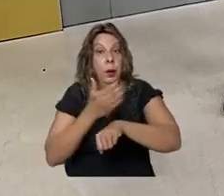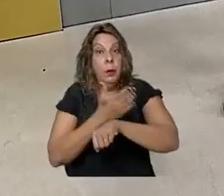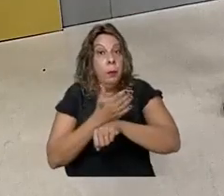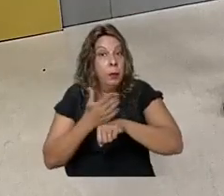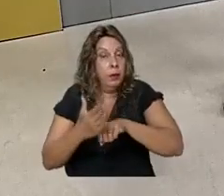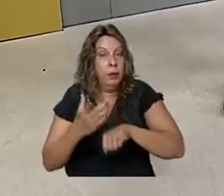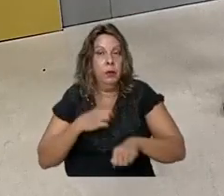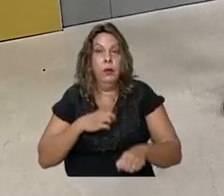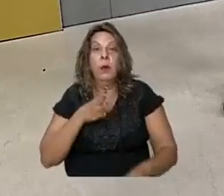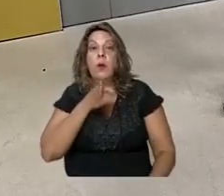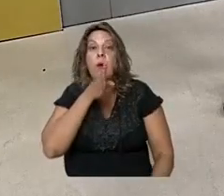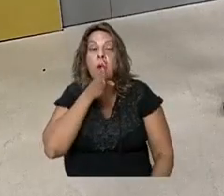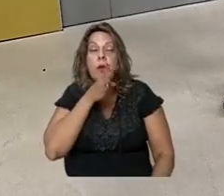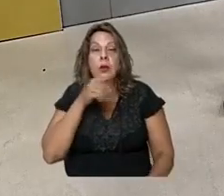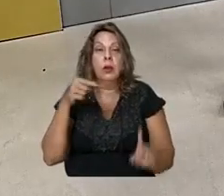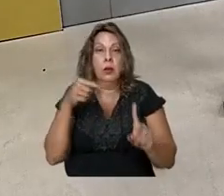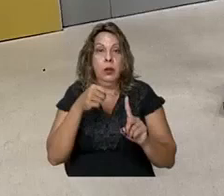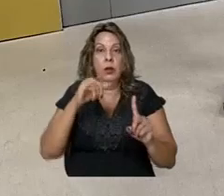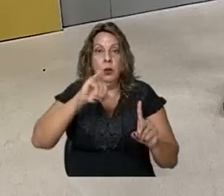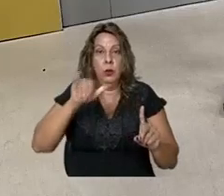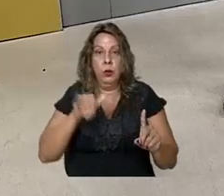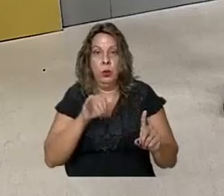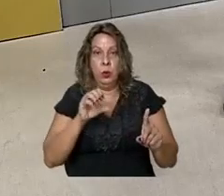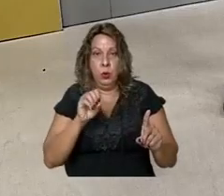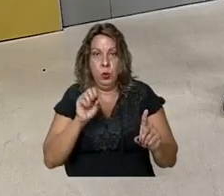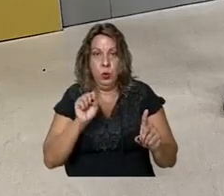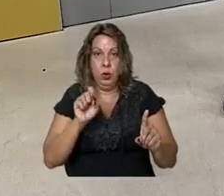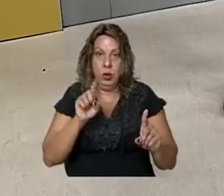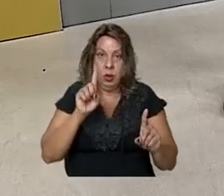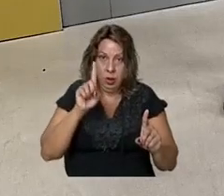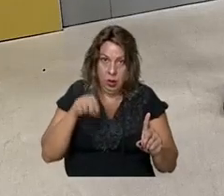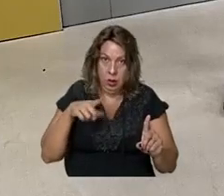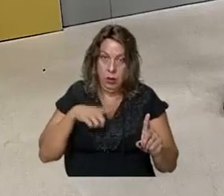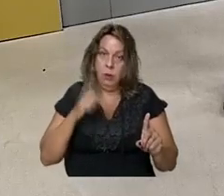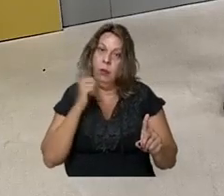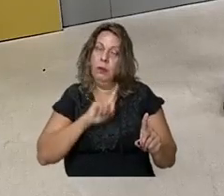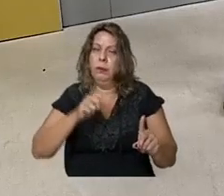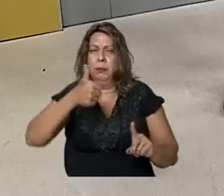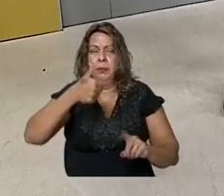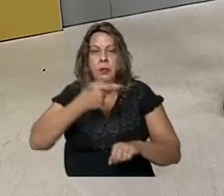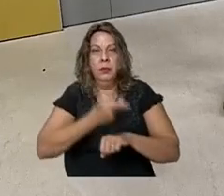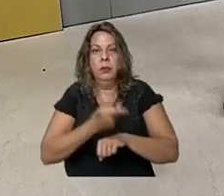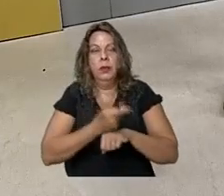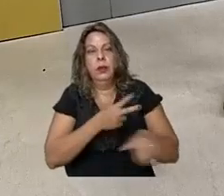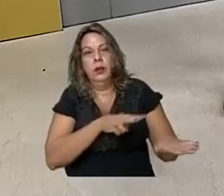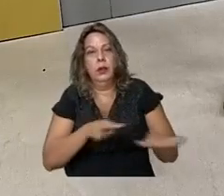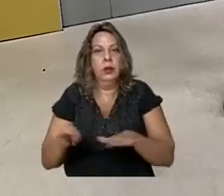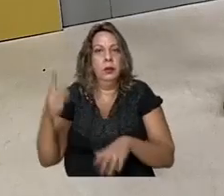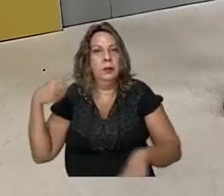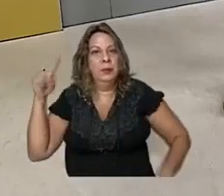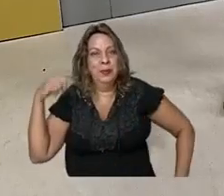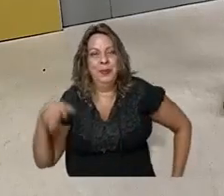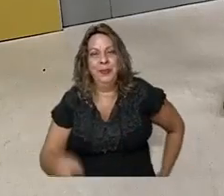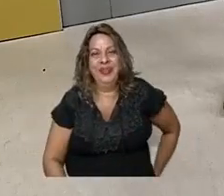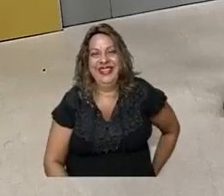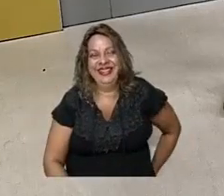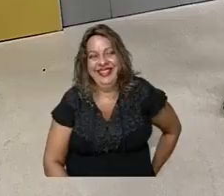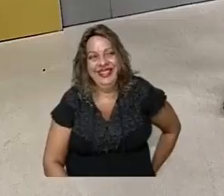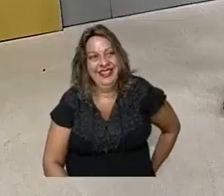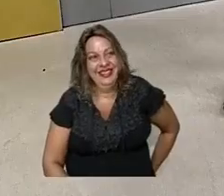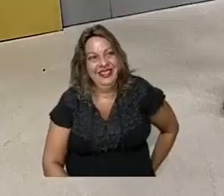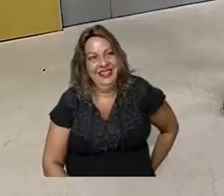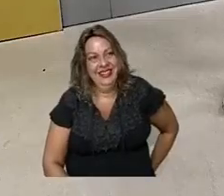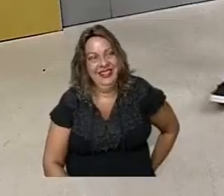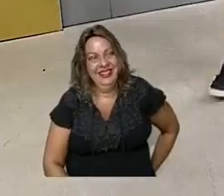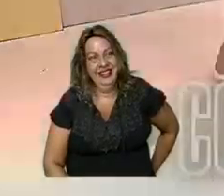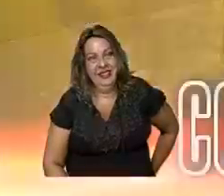foi conhecer o seu José Francisco. Ele foi contemplado no primeiro prêmio da semana passada e a gente vê esse encontro acontecendo